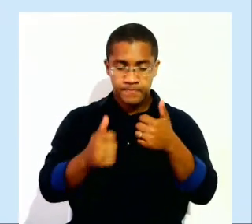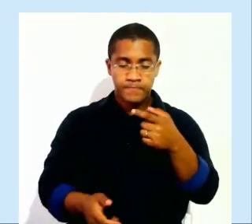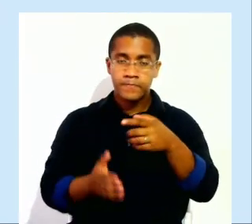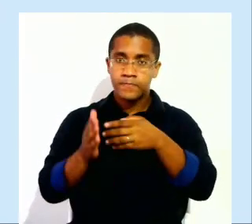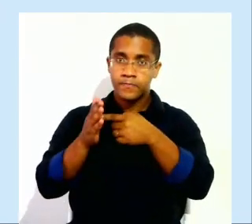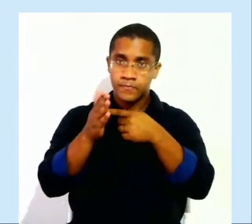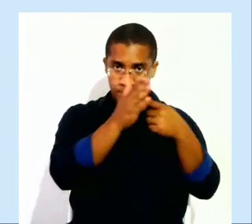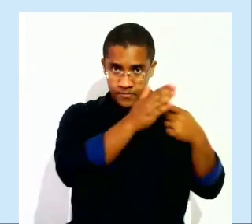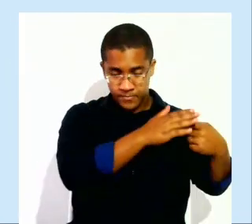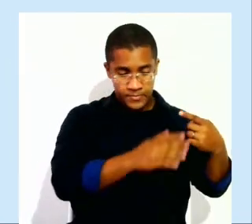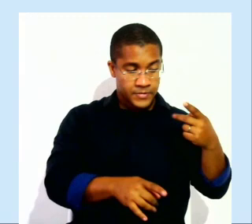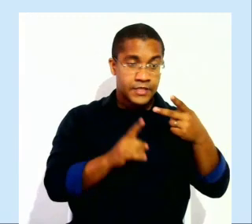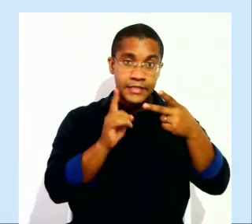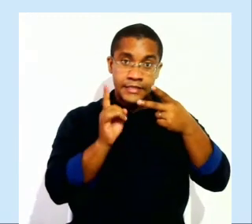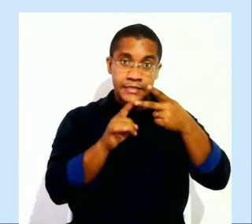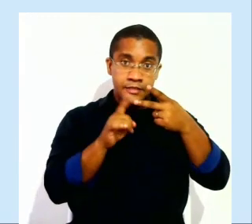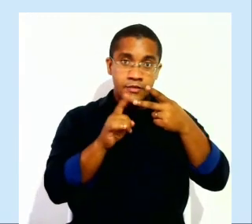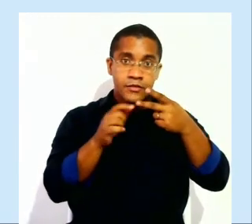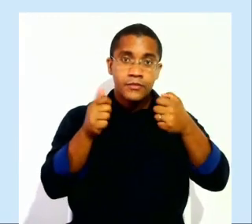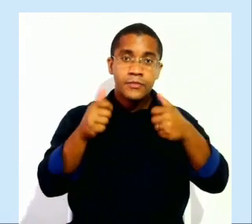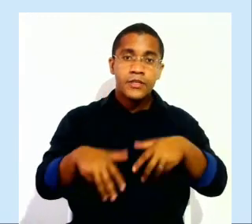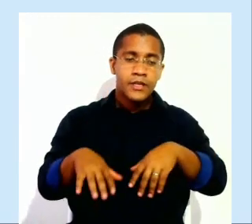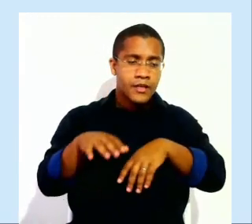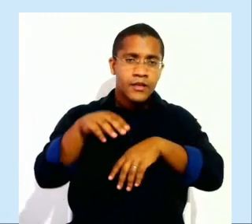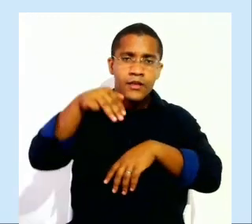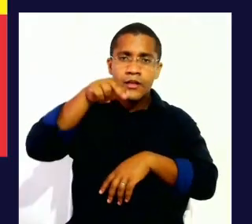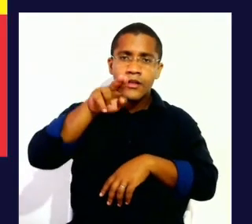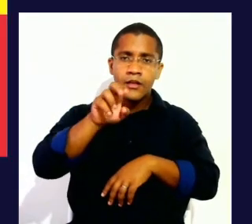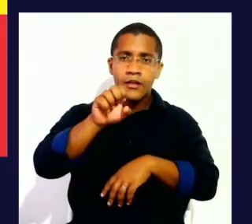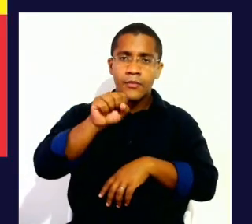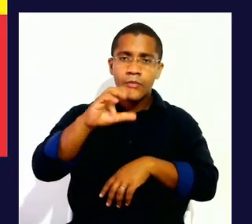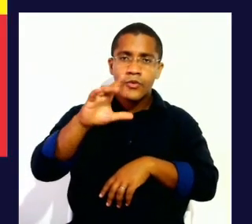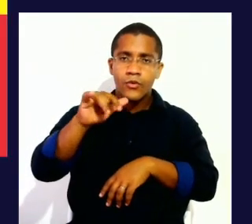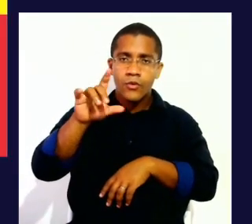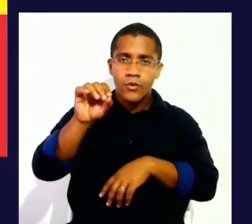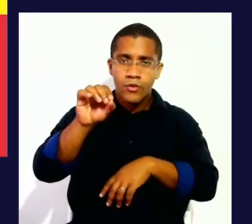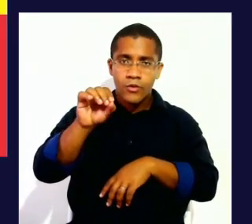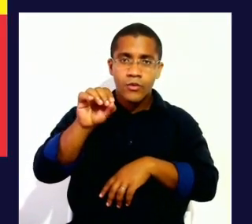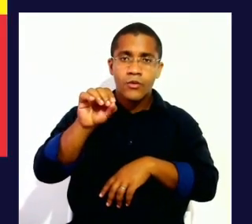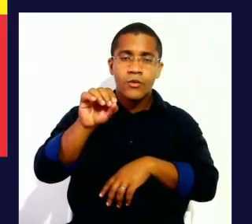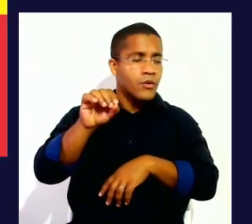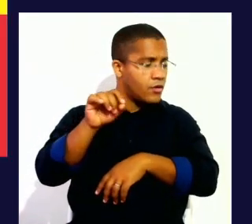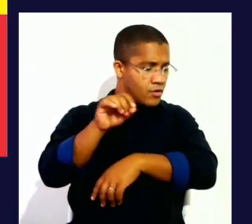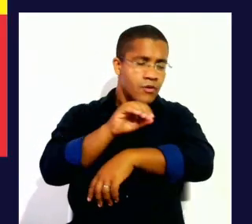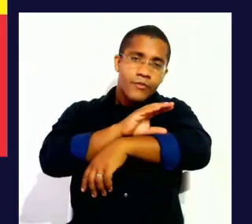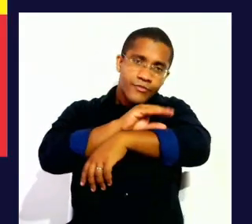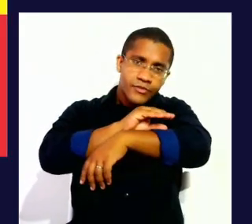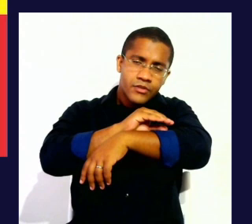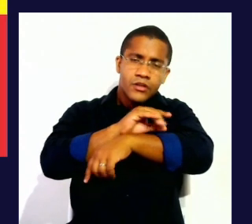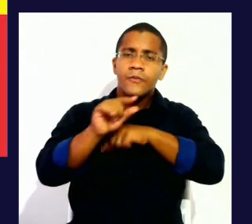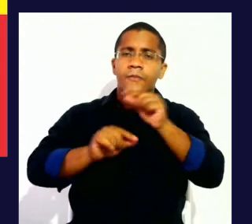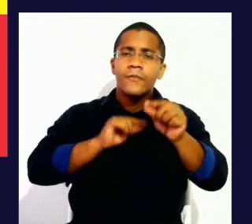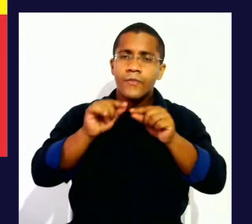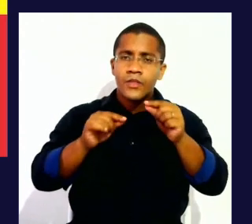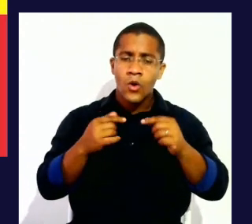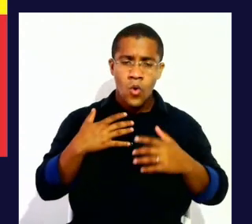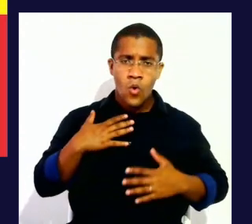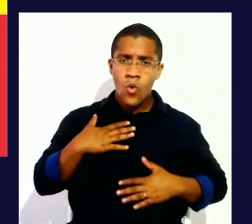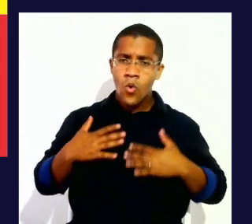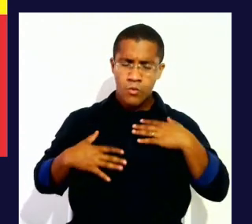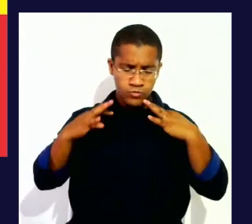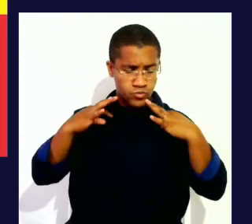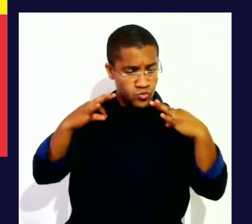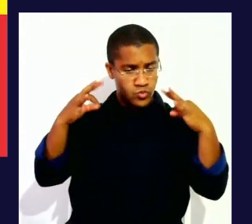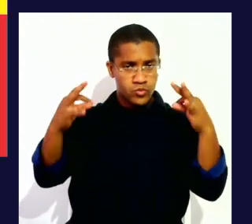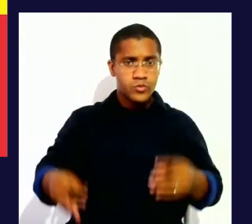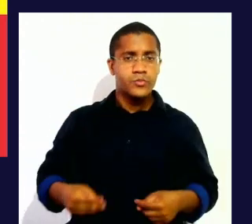os músculos. Os músculos, na realidade, como você pode observar aí na telinha, a questão dos músculos que vai